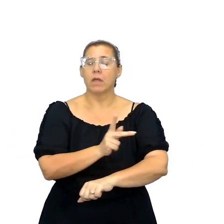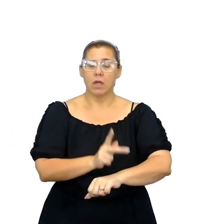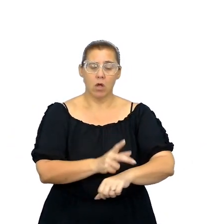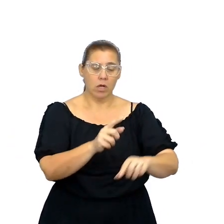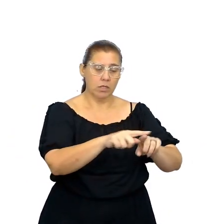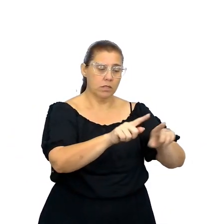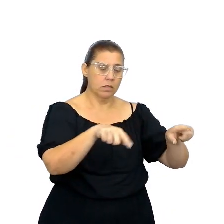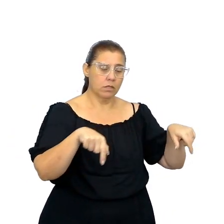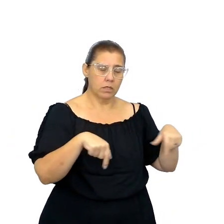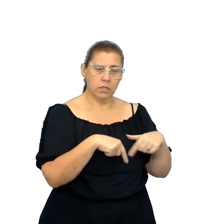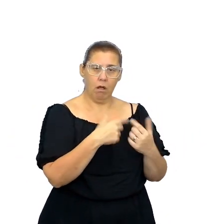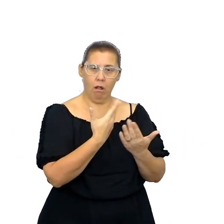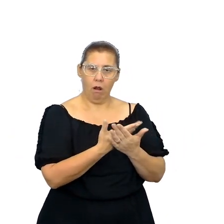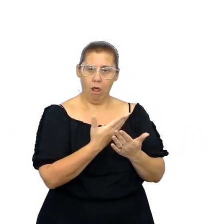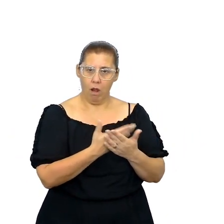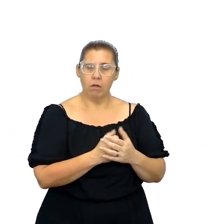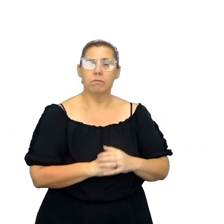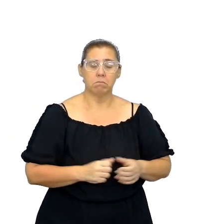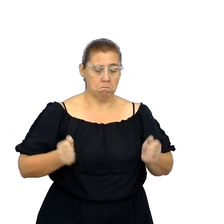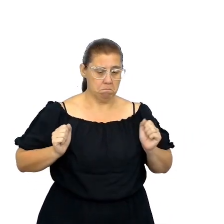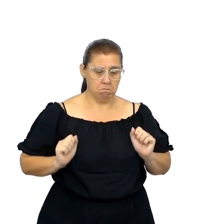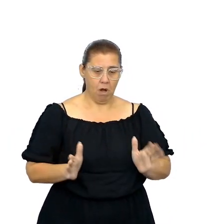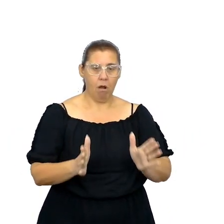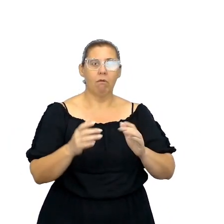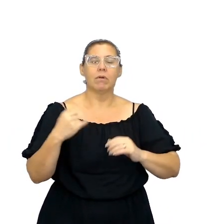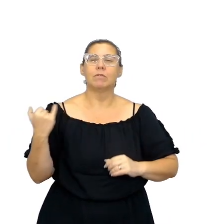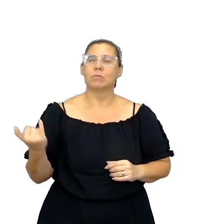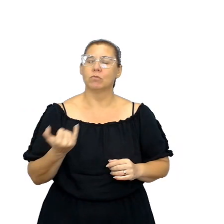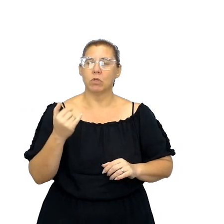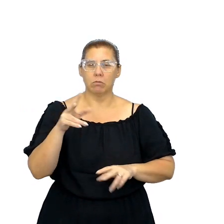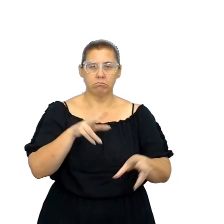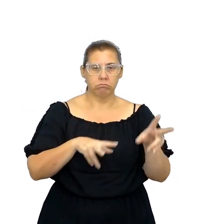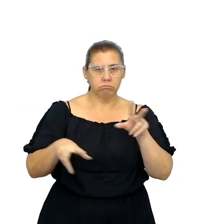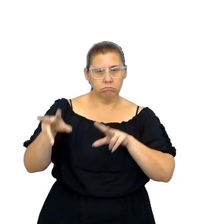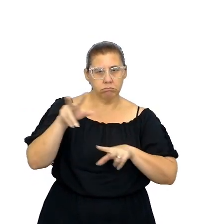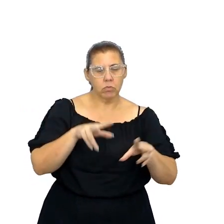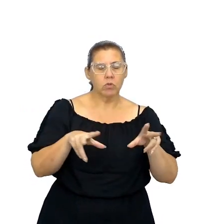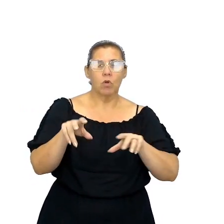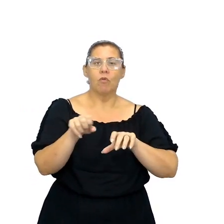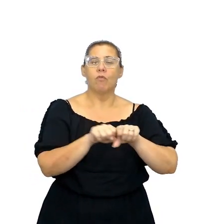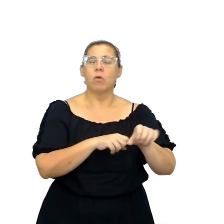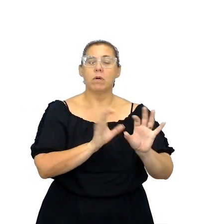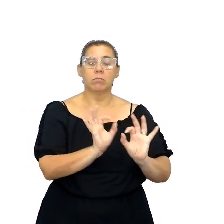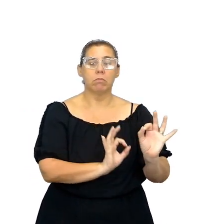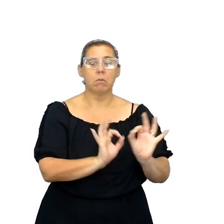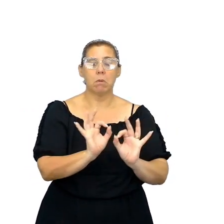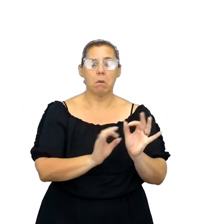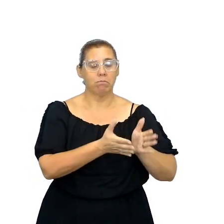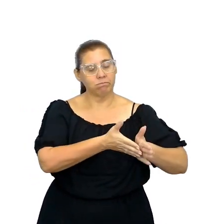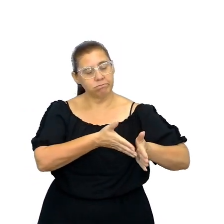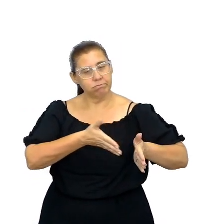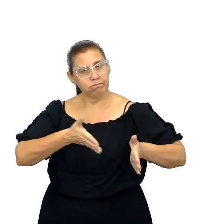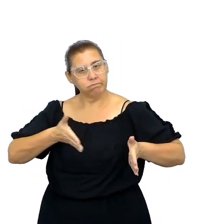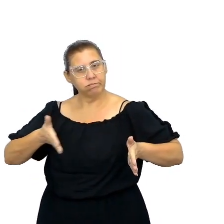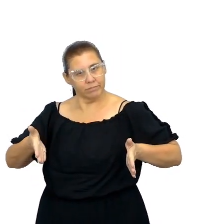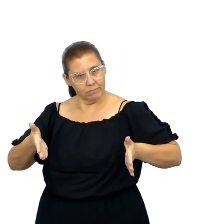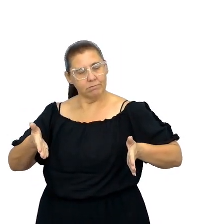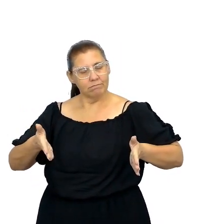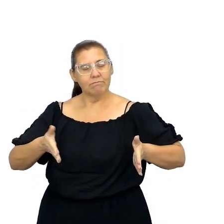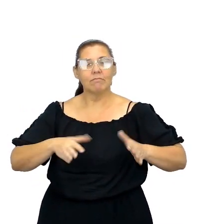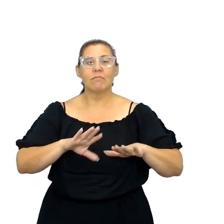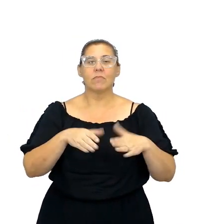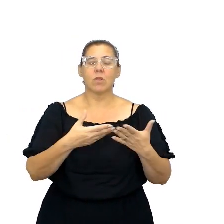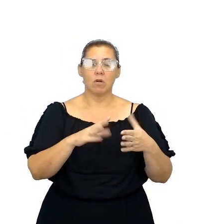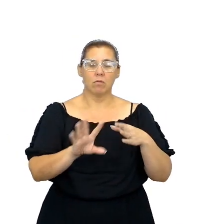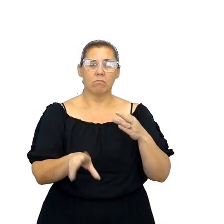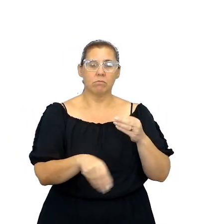aula. Uma ação essencial será visualizar o percurso formativo a ser percorrido durante a aplicação